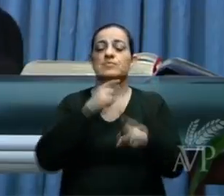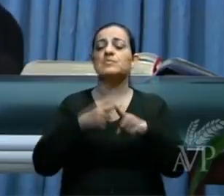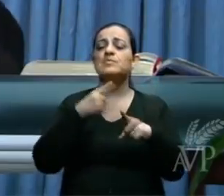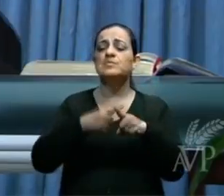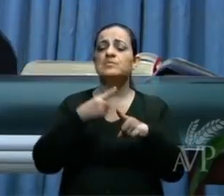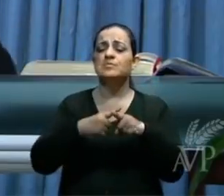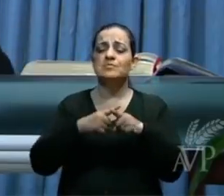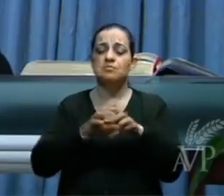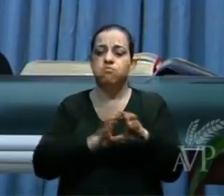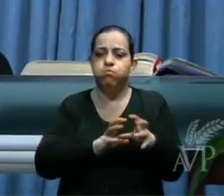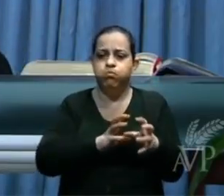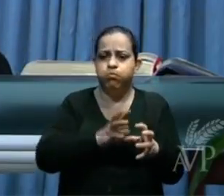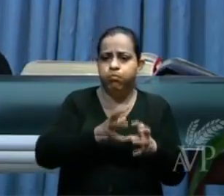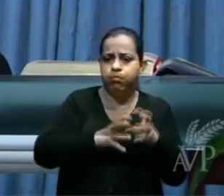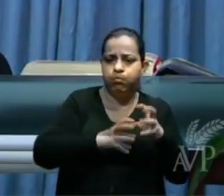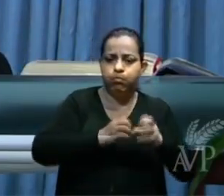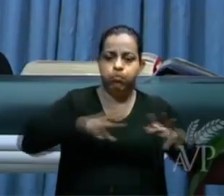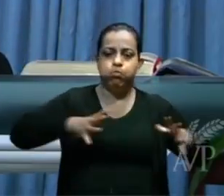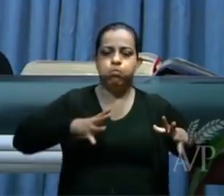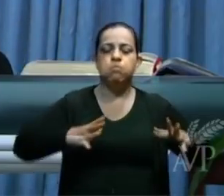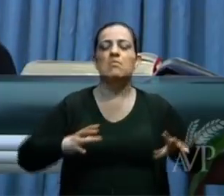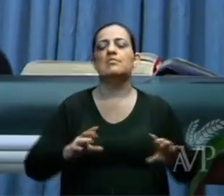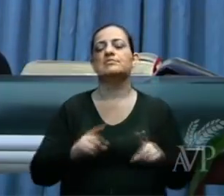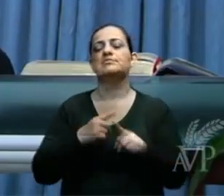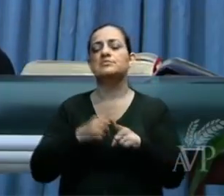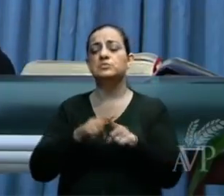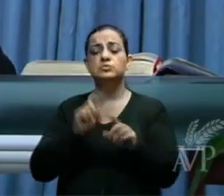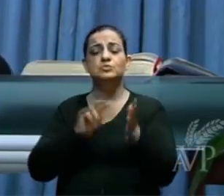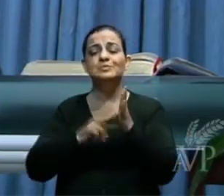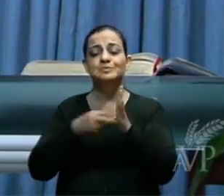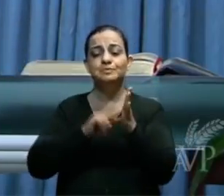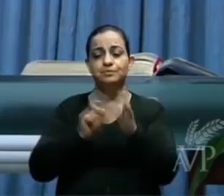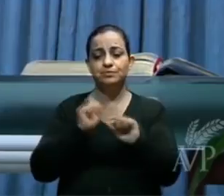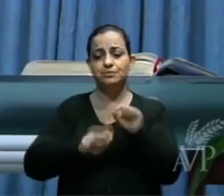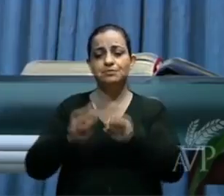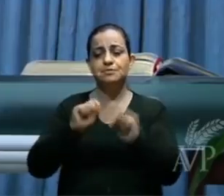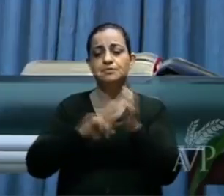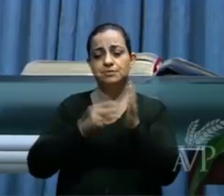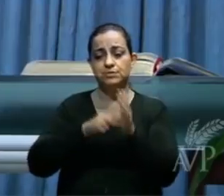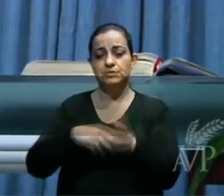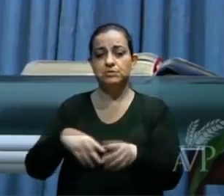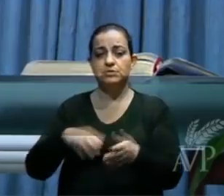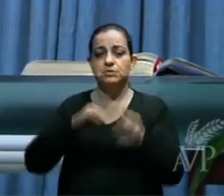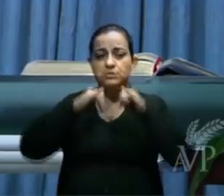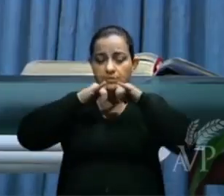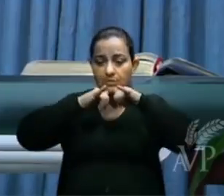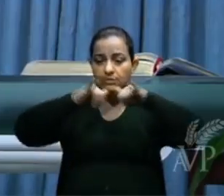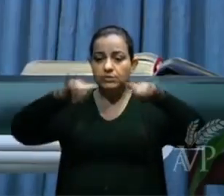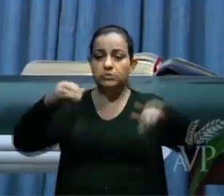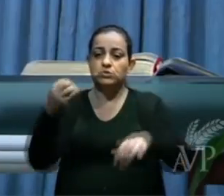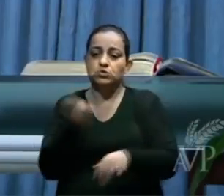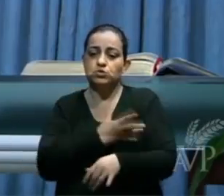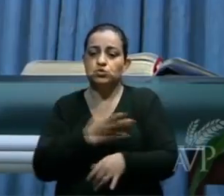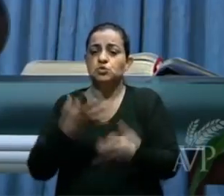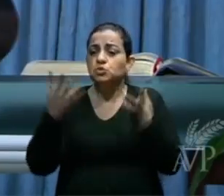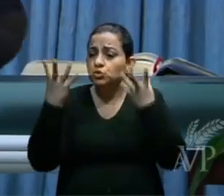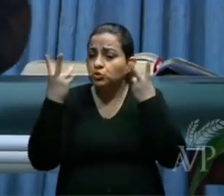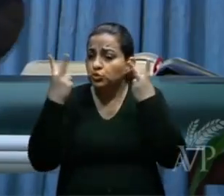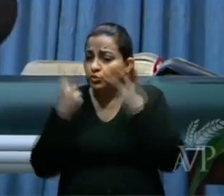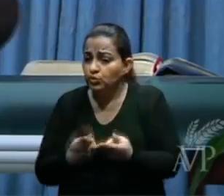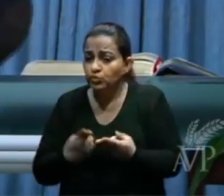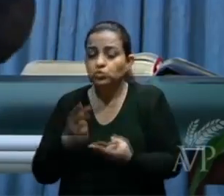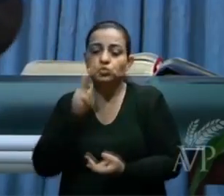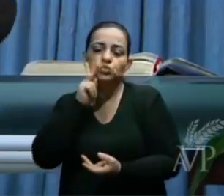vão se reinventar o que quer dizer uma mensagem nova é igual ao vinho novo tem